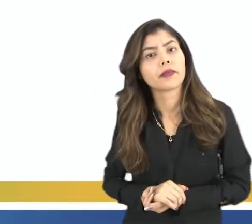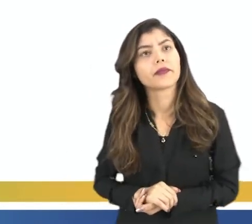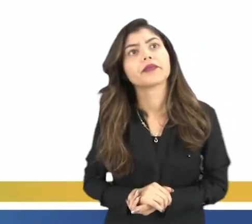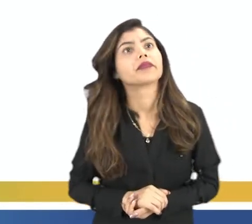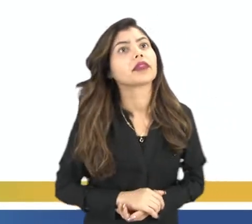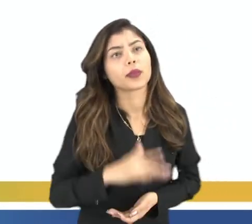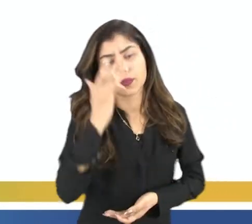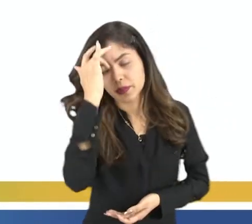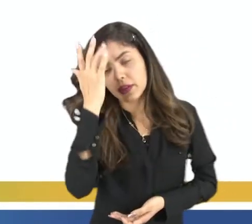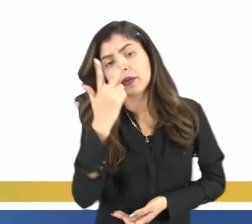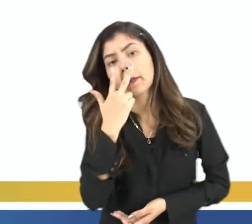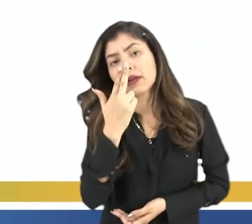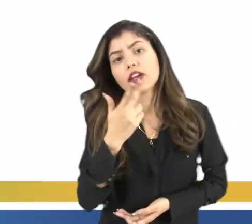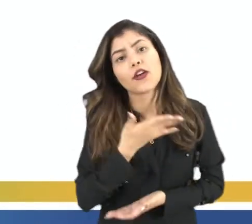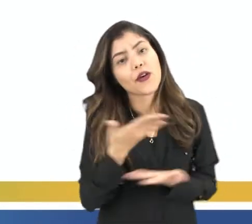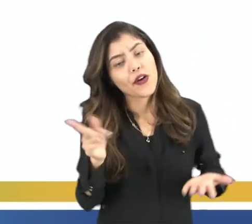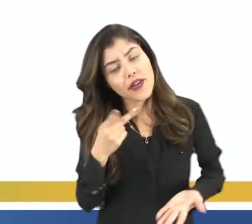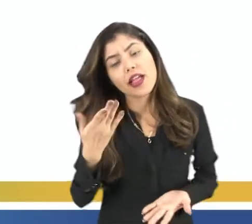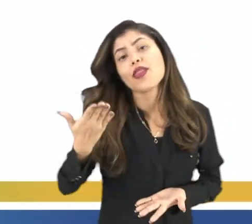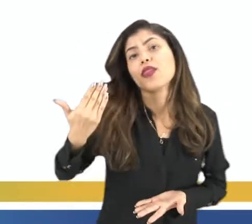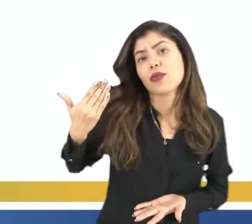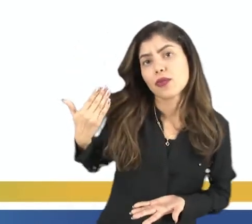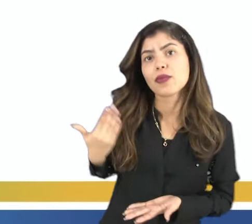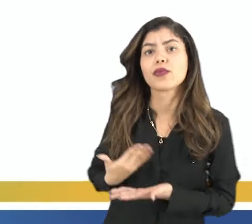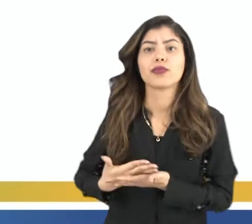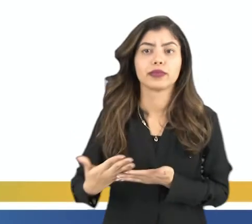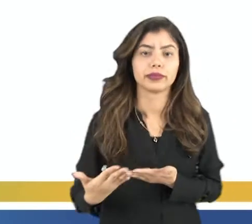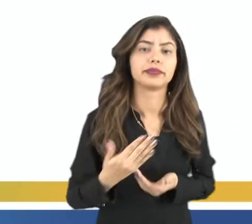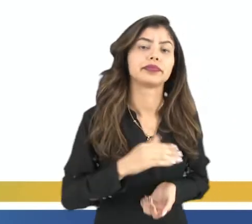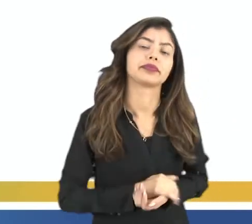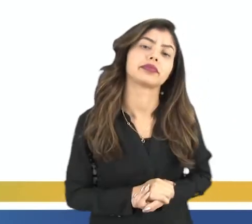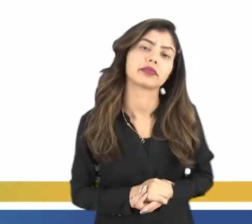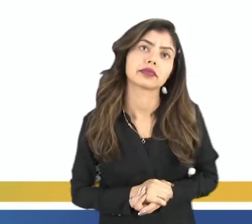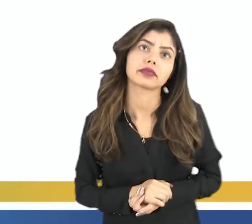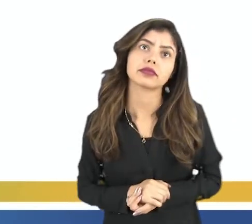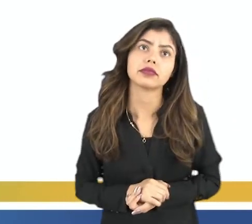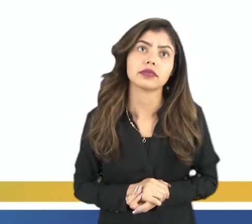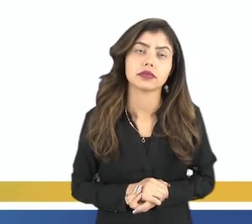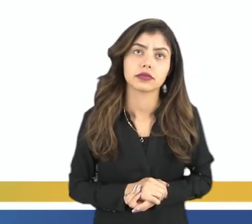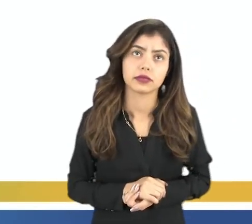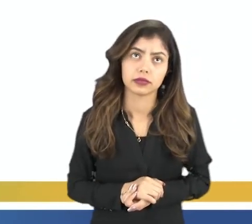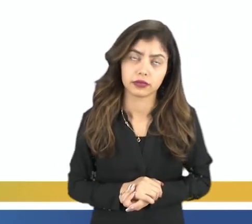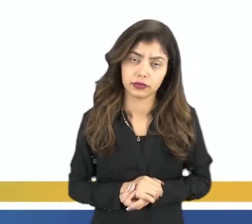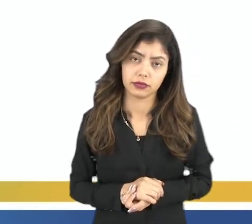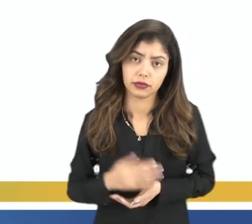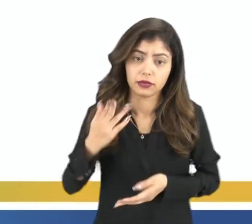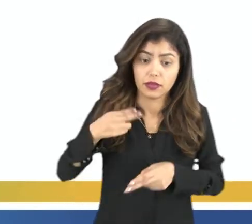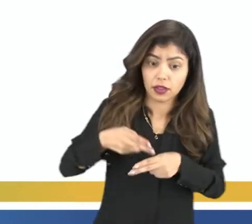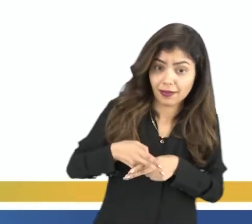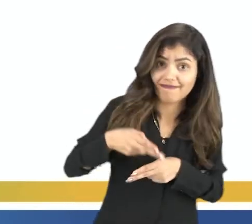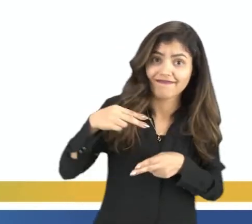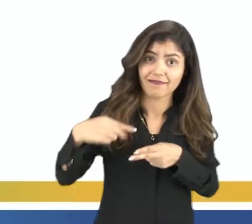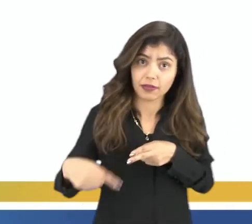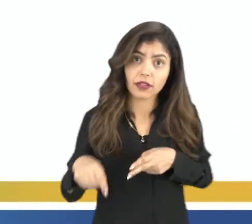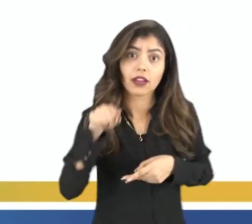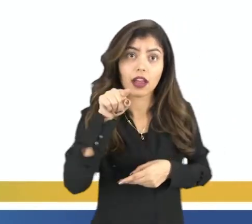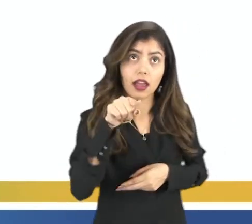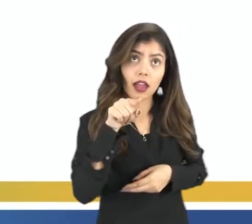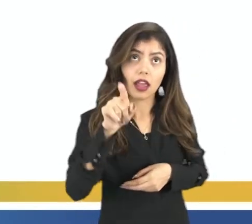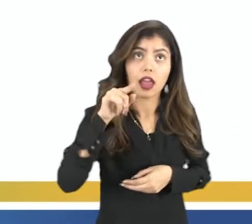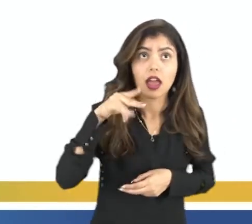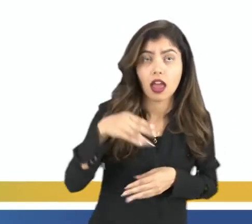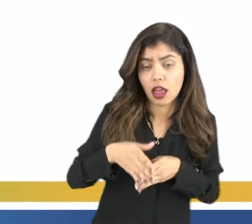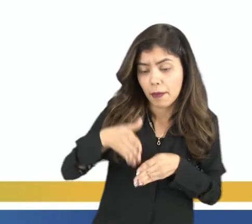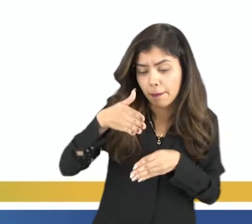bem parecida com a que eu falei no início, tá bom? A primeira foi I cut myself with a knife. Essa é